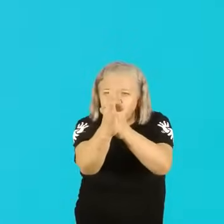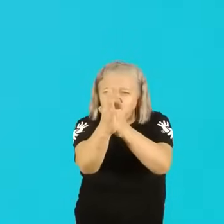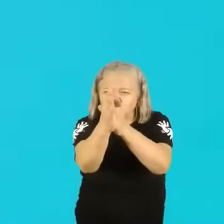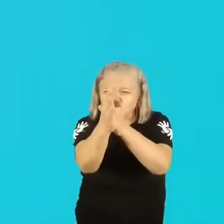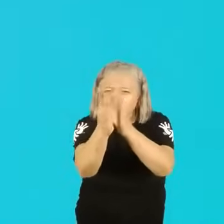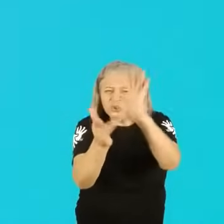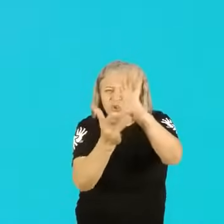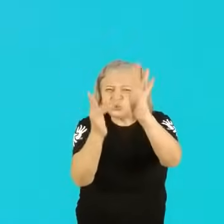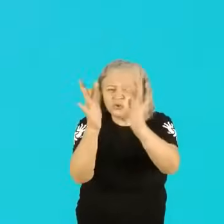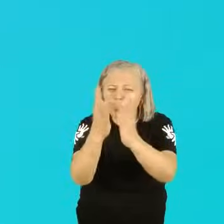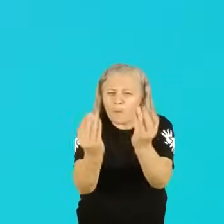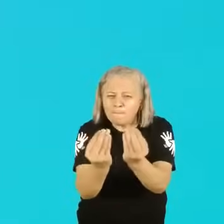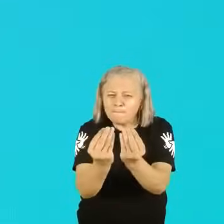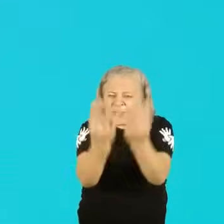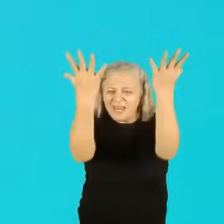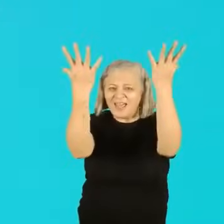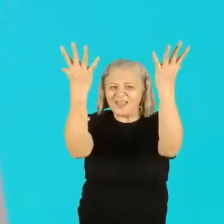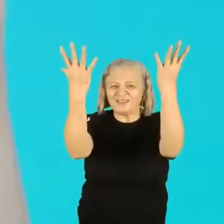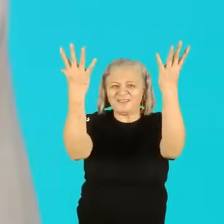seu milagre.